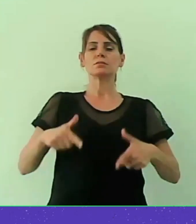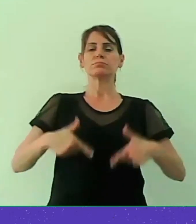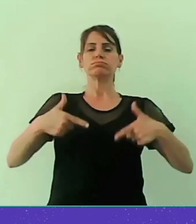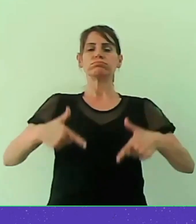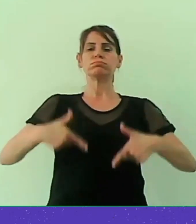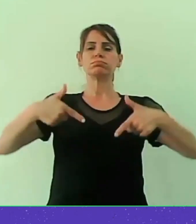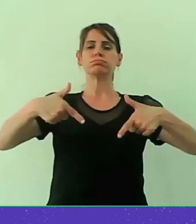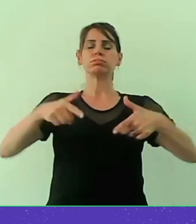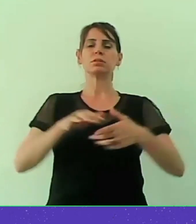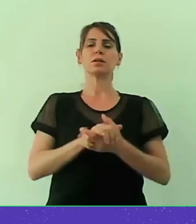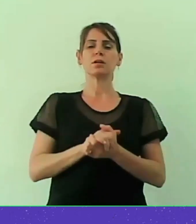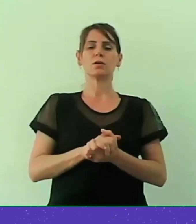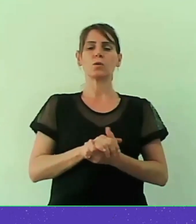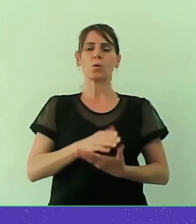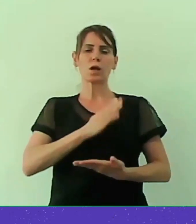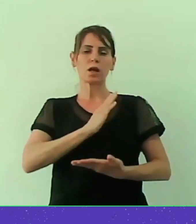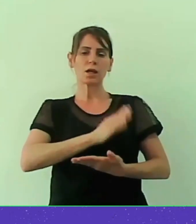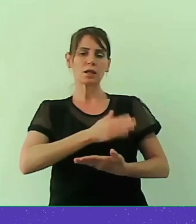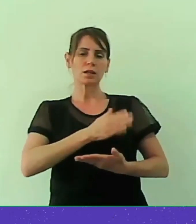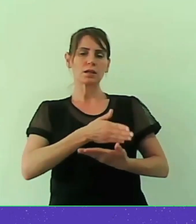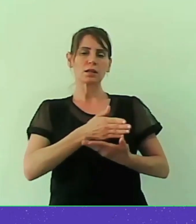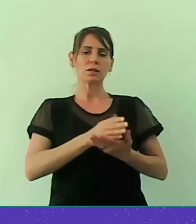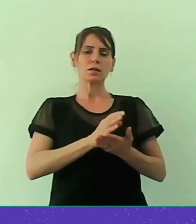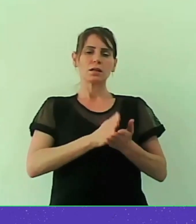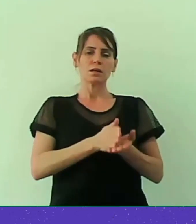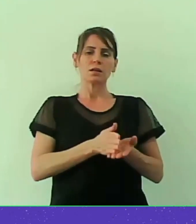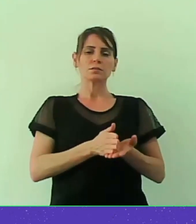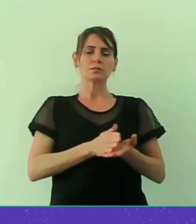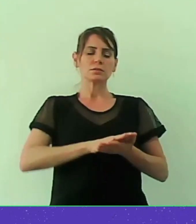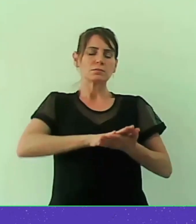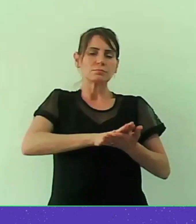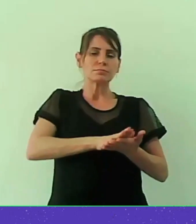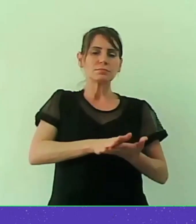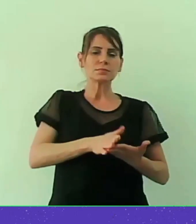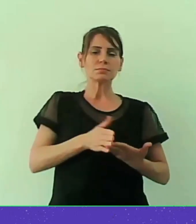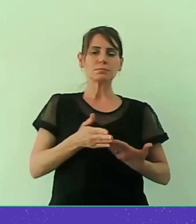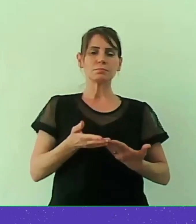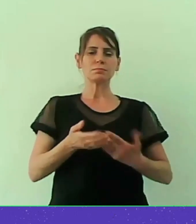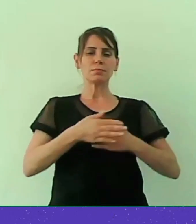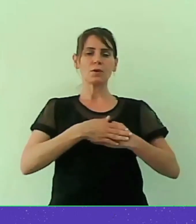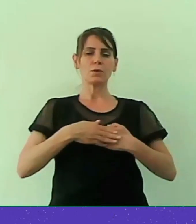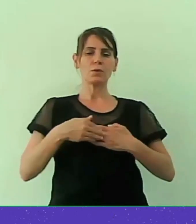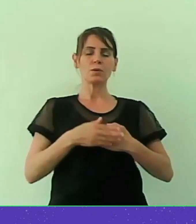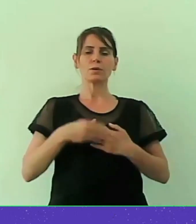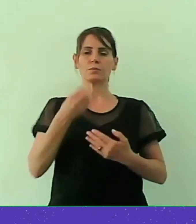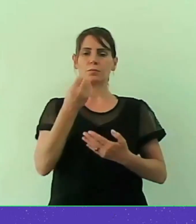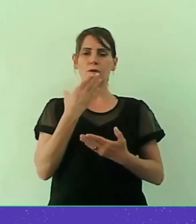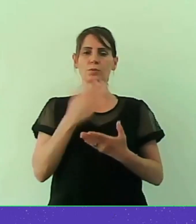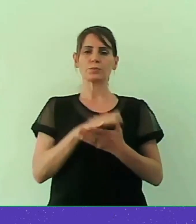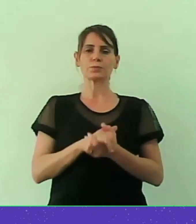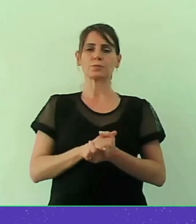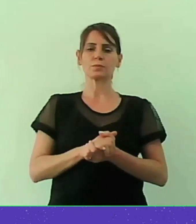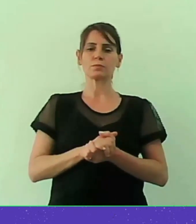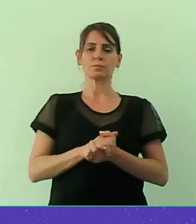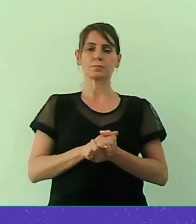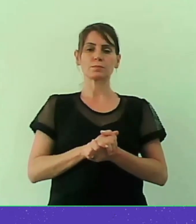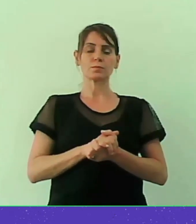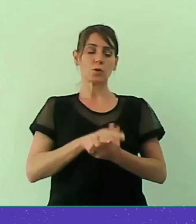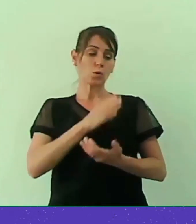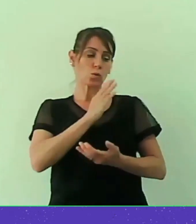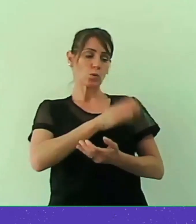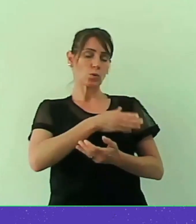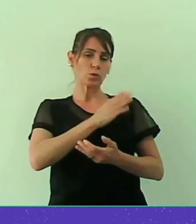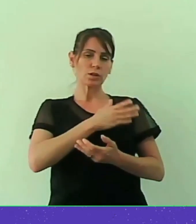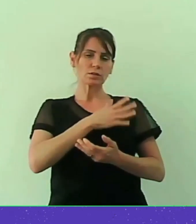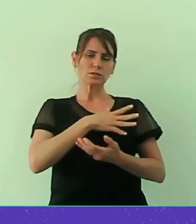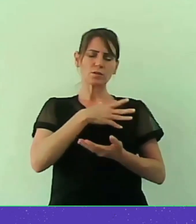o quebrantado de coração, e receber um alento, o de coração arrependido.